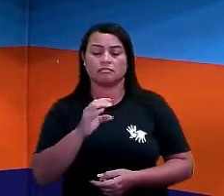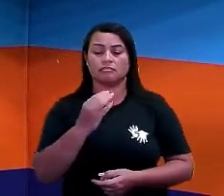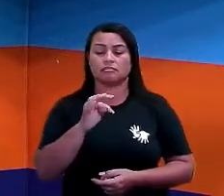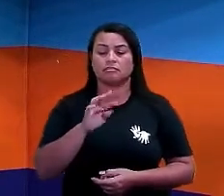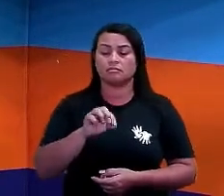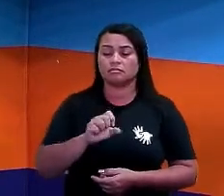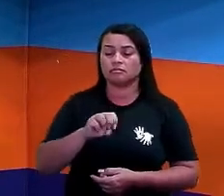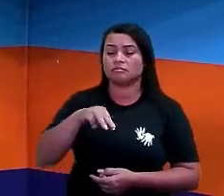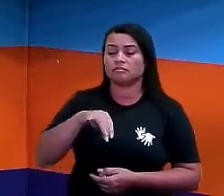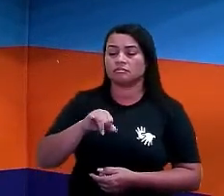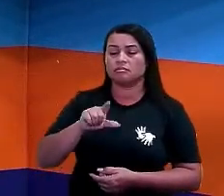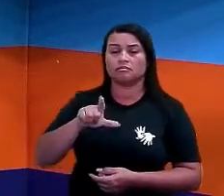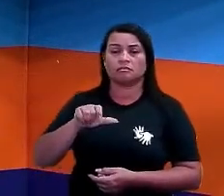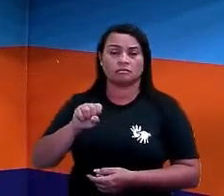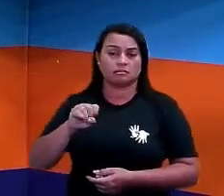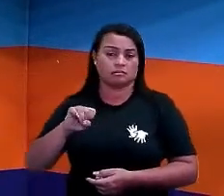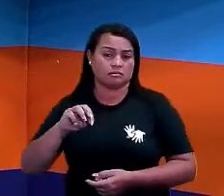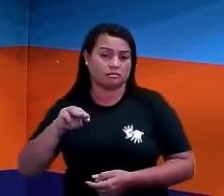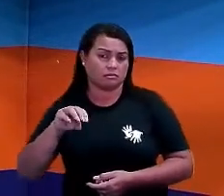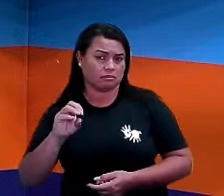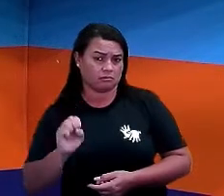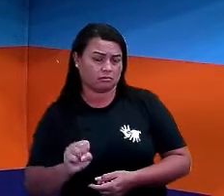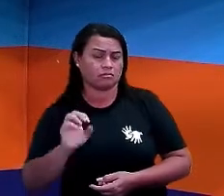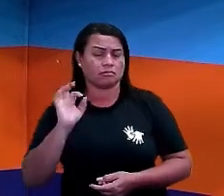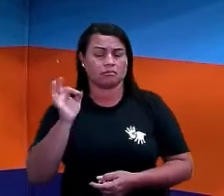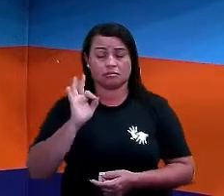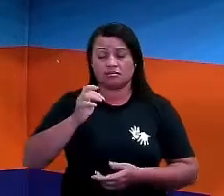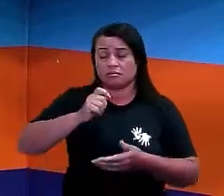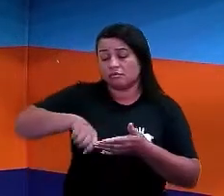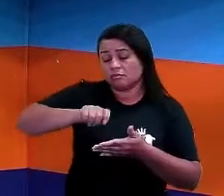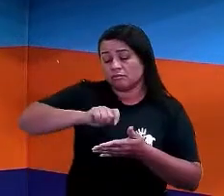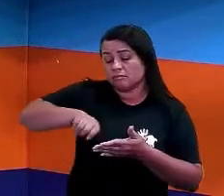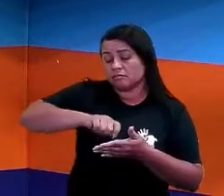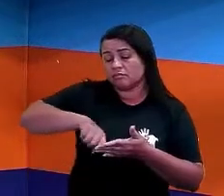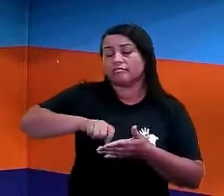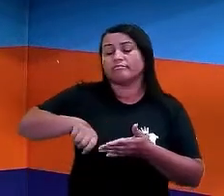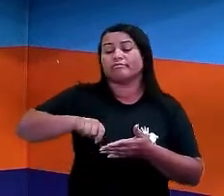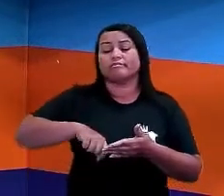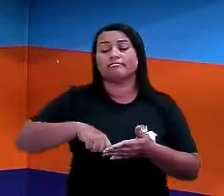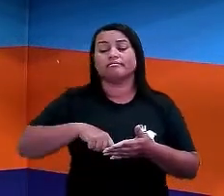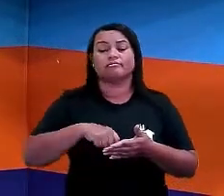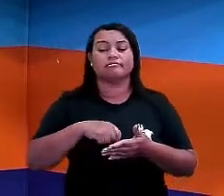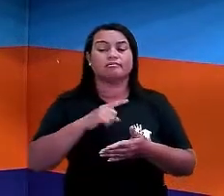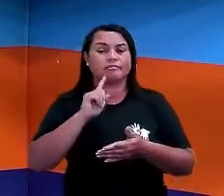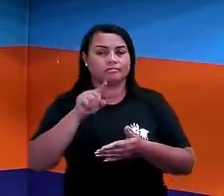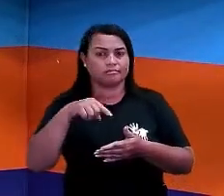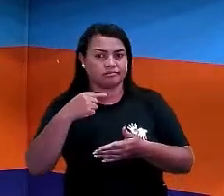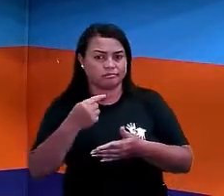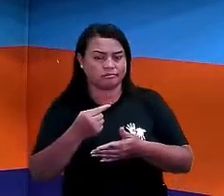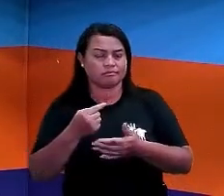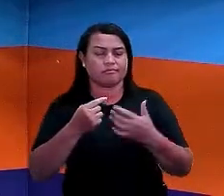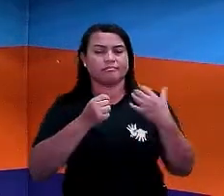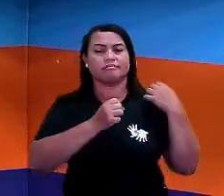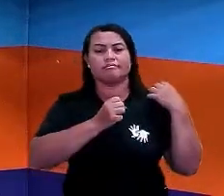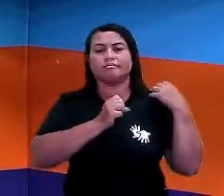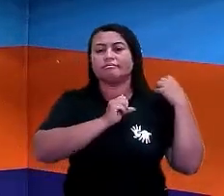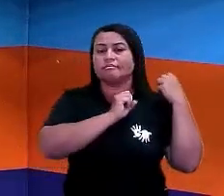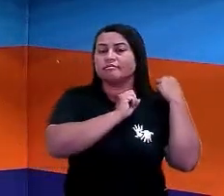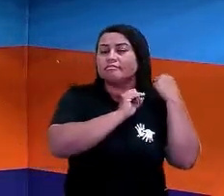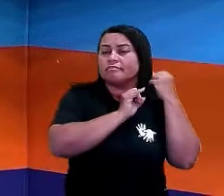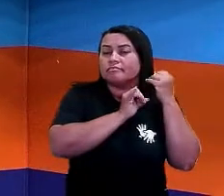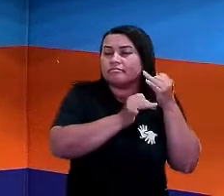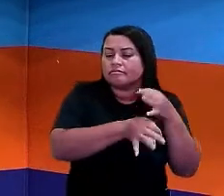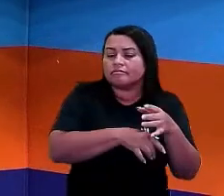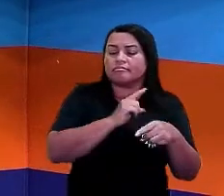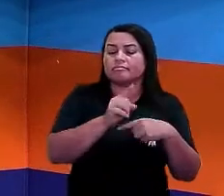milésimos. Tá, professora, eu estou anotando, eu estou registrando, depois eu vou revisar e vou praticar.